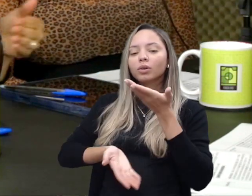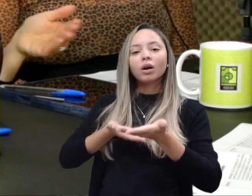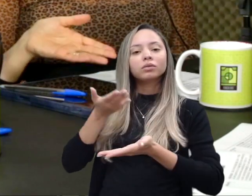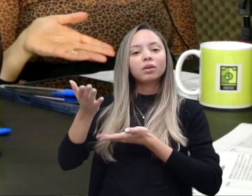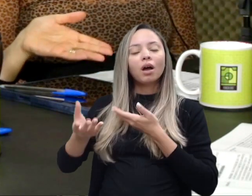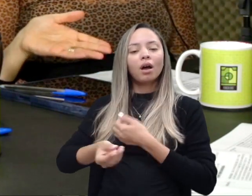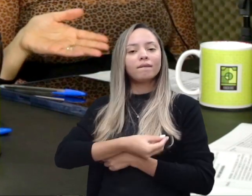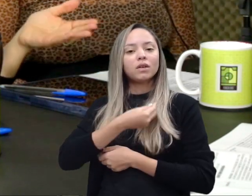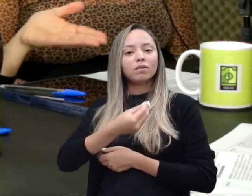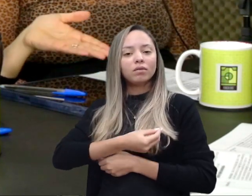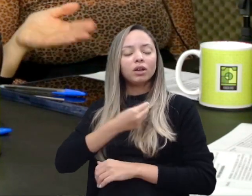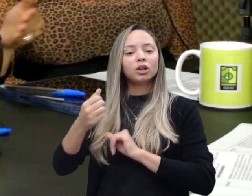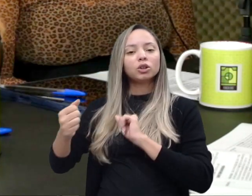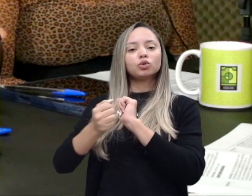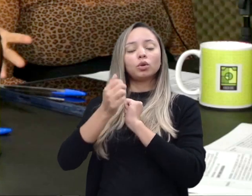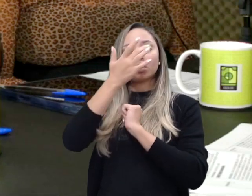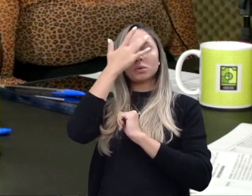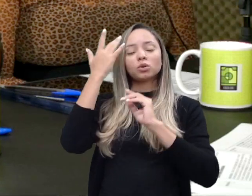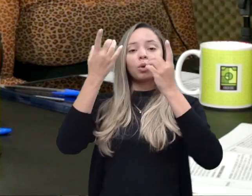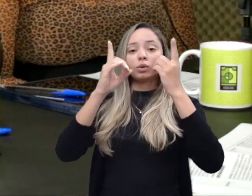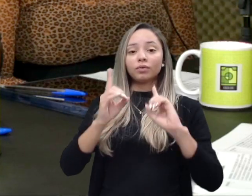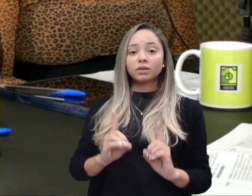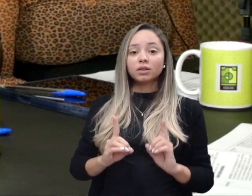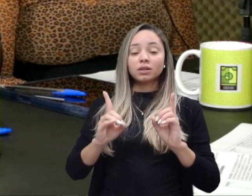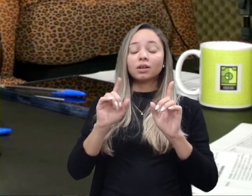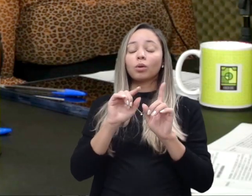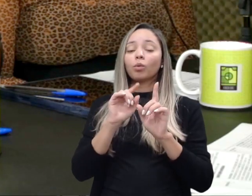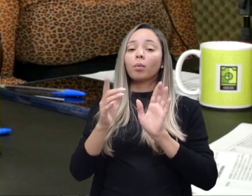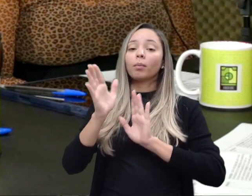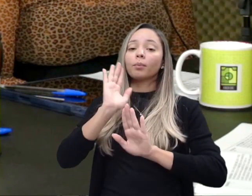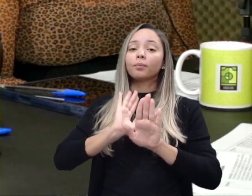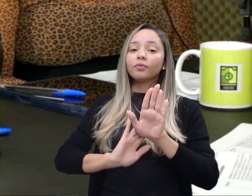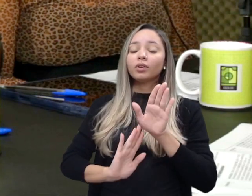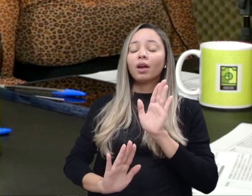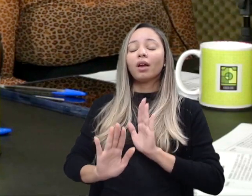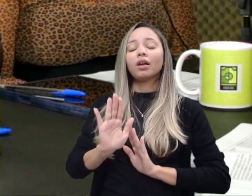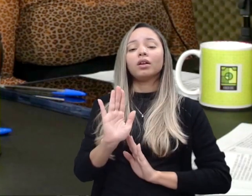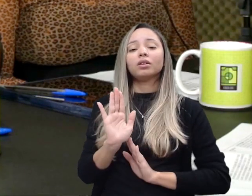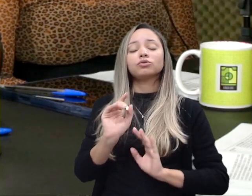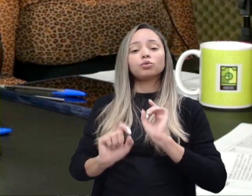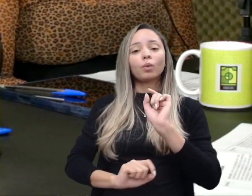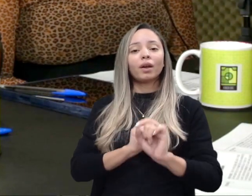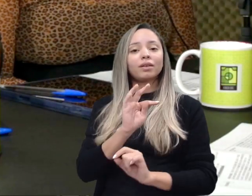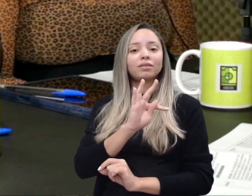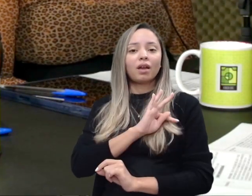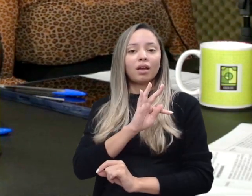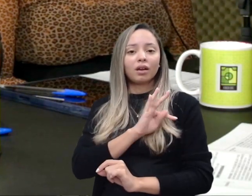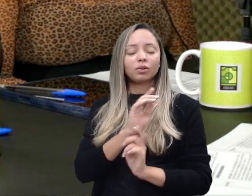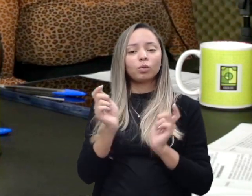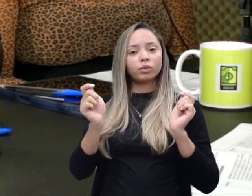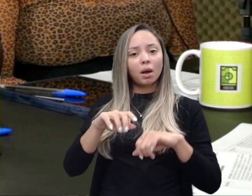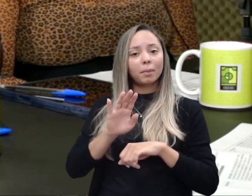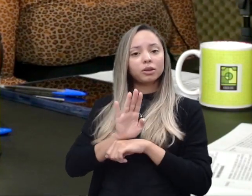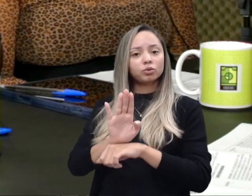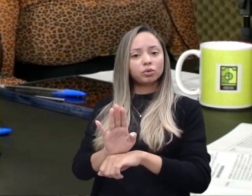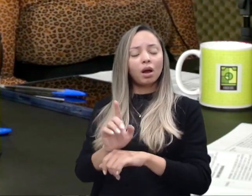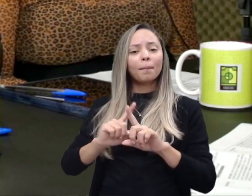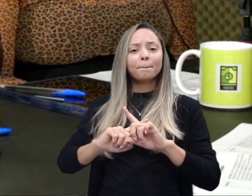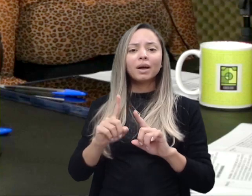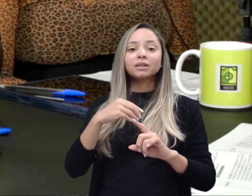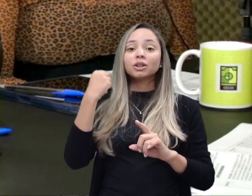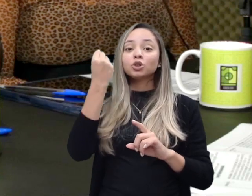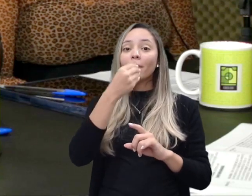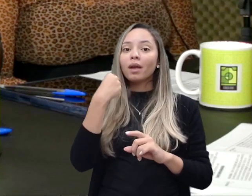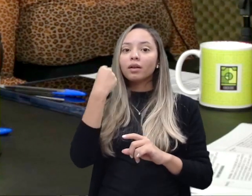partir de um manual técnico. Você lê lá, olha, com cego você tem, né, você pode oferecer ajuda dessa outra forma, mas só a experiência, só